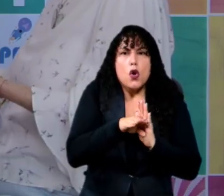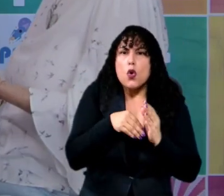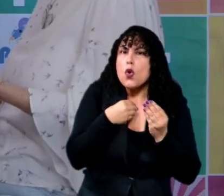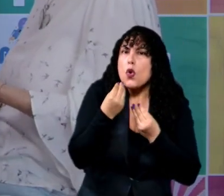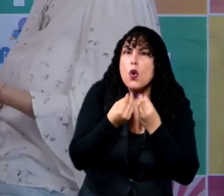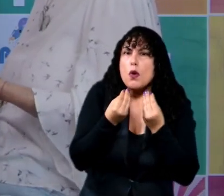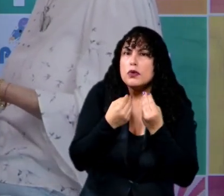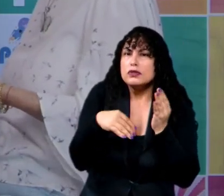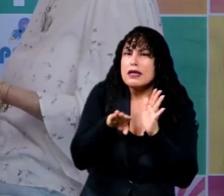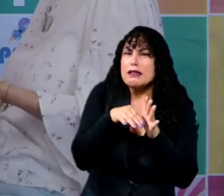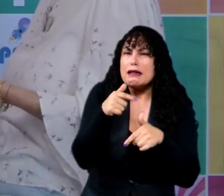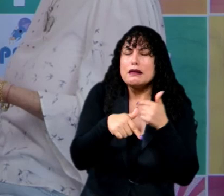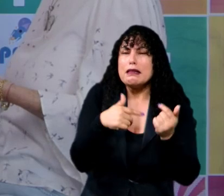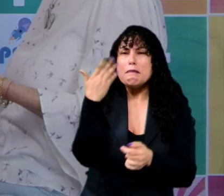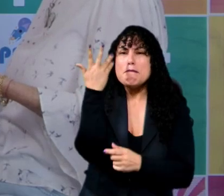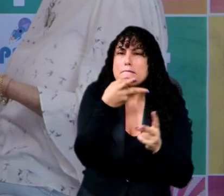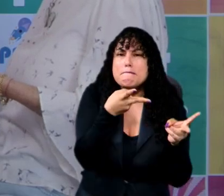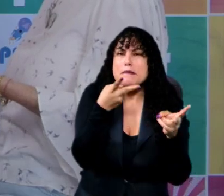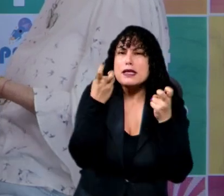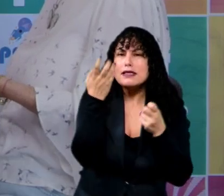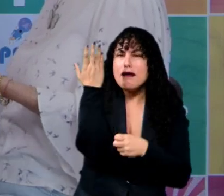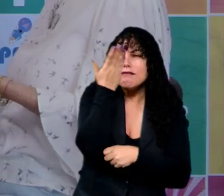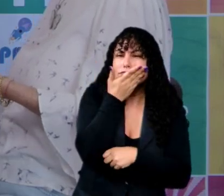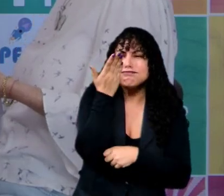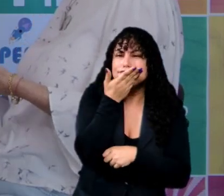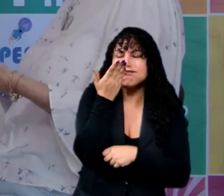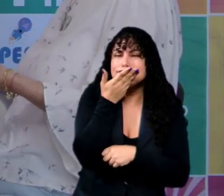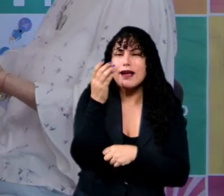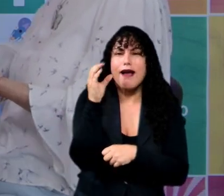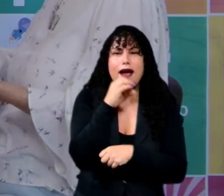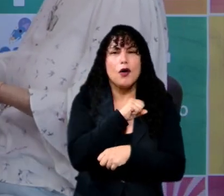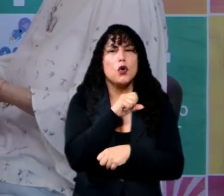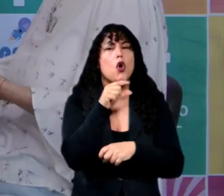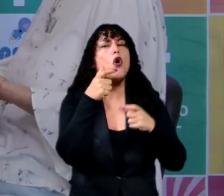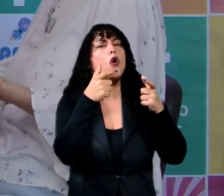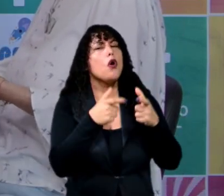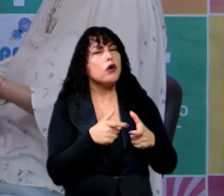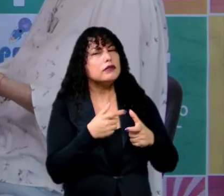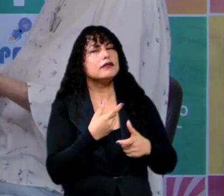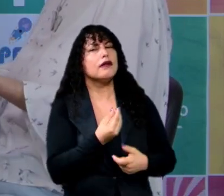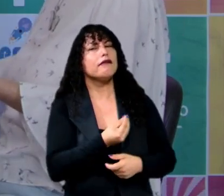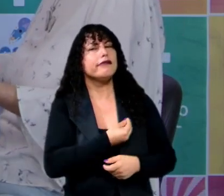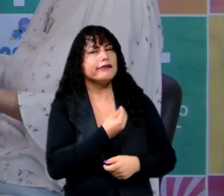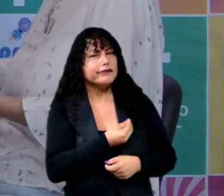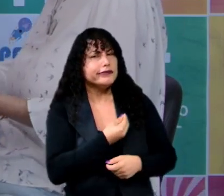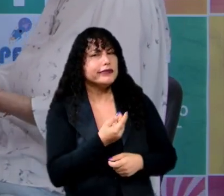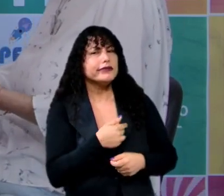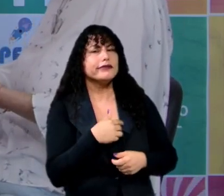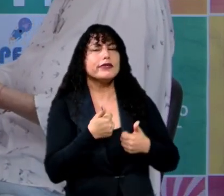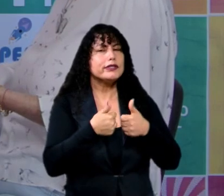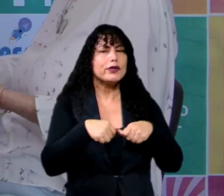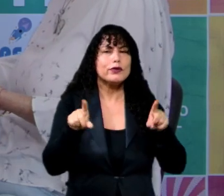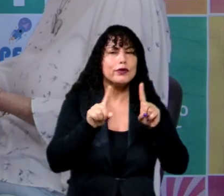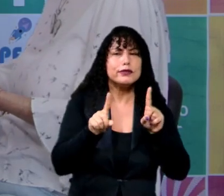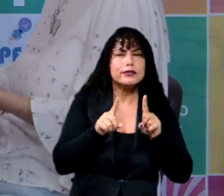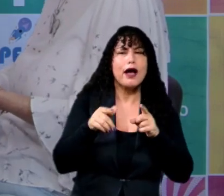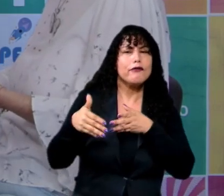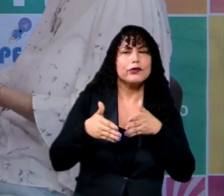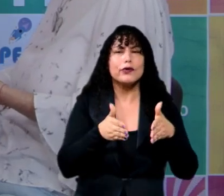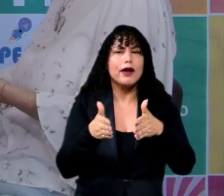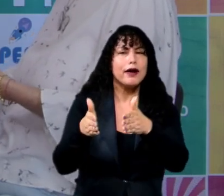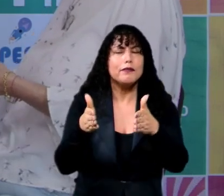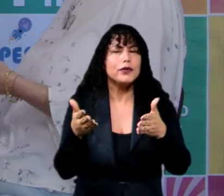que eu cheguei no trabalho? Eu nem vi, eu nem vi". Aí eu pergunto: "Onde você estava quando você não estava no